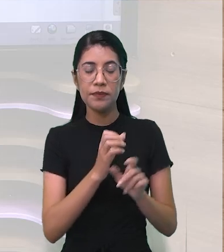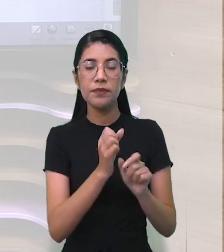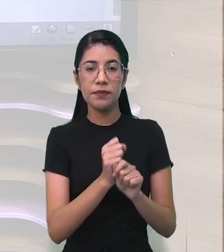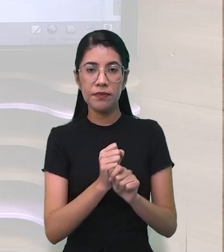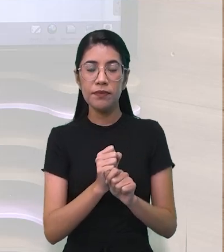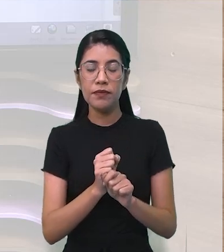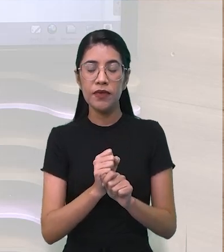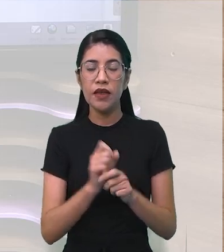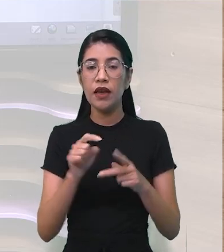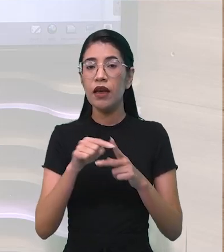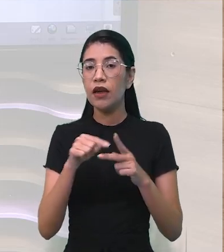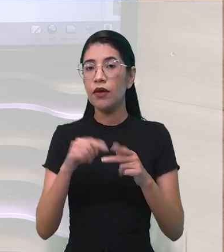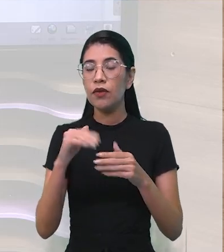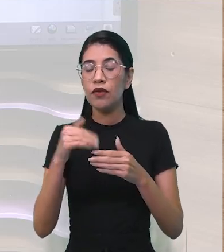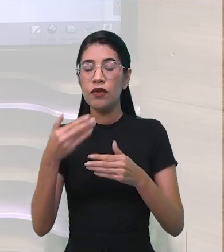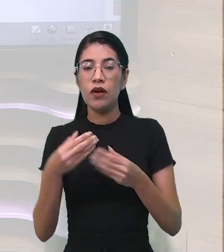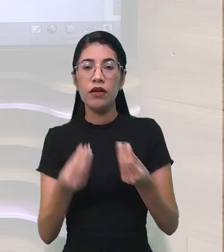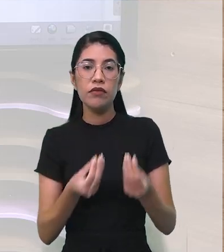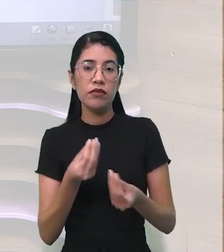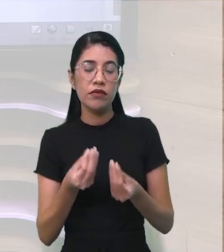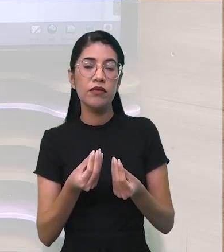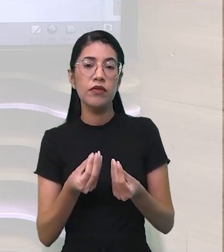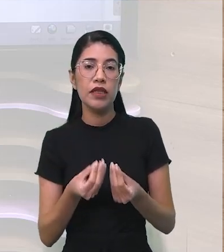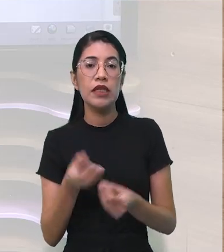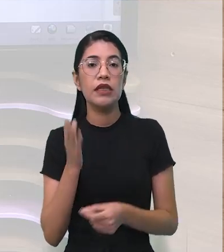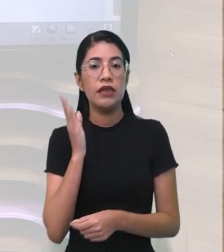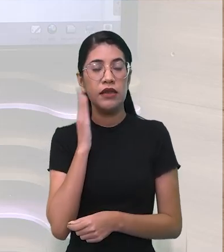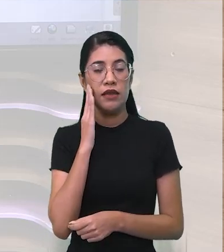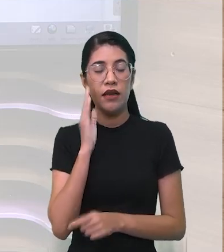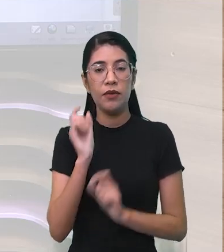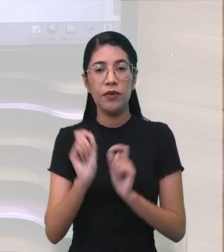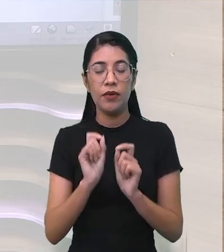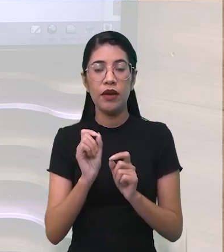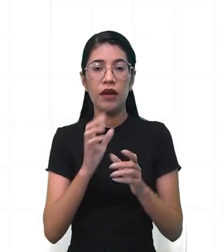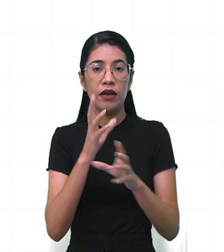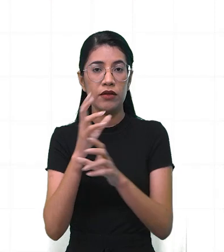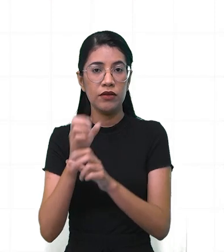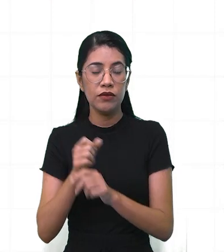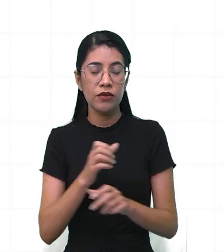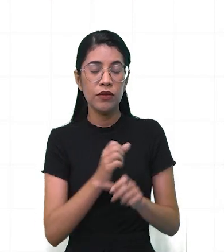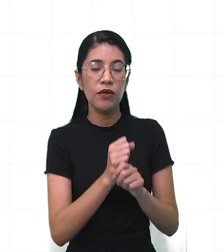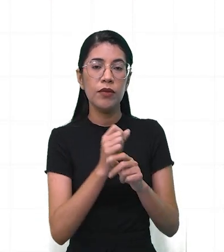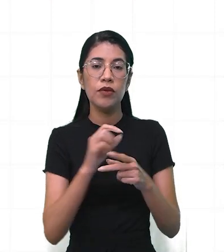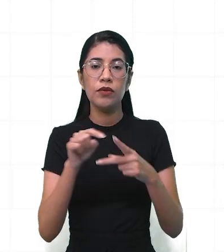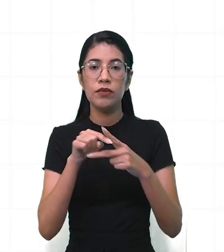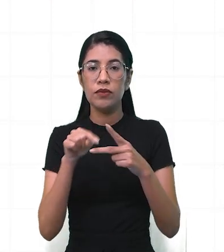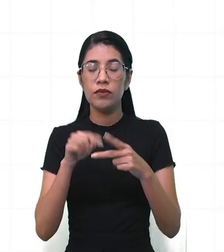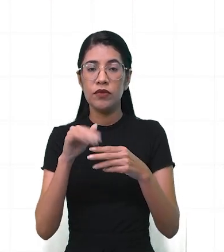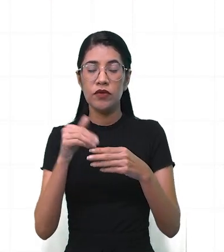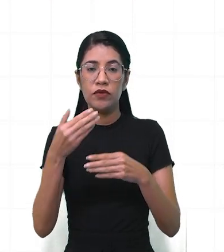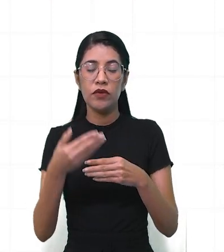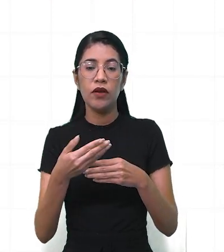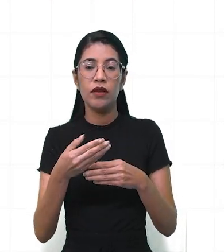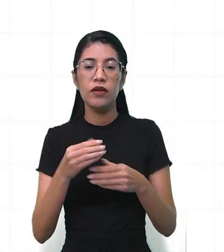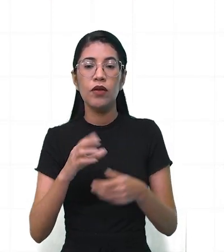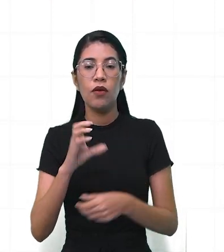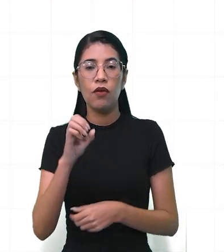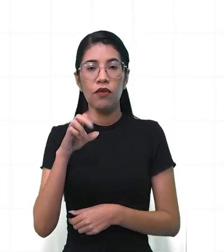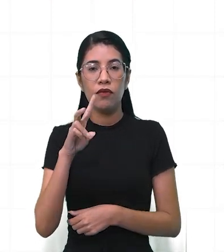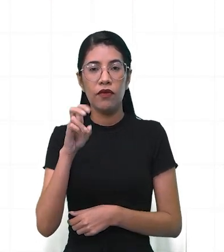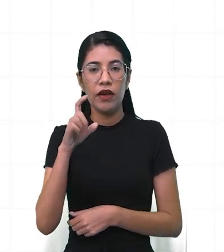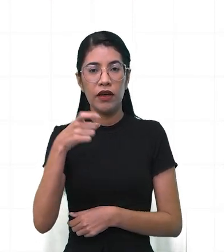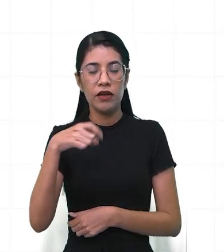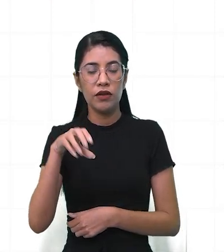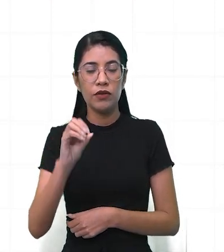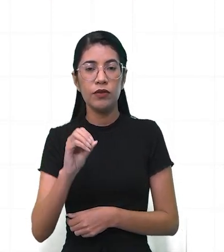certo? E o ângulo externo? Nós sabemos que a soma dos ângulos externos de um polígono convexo é igual